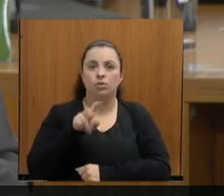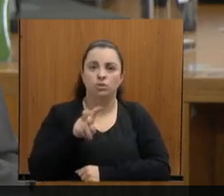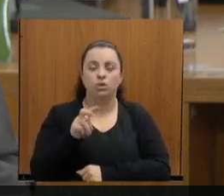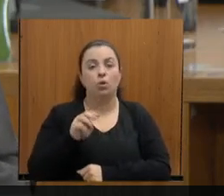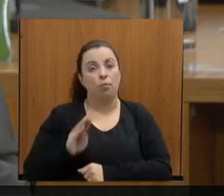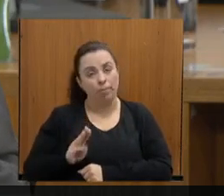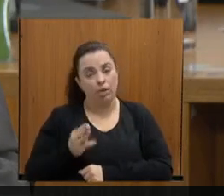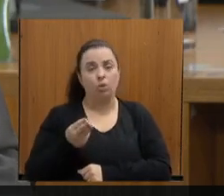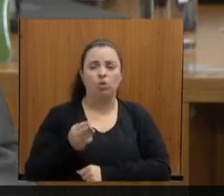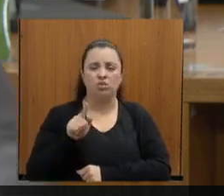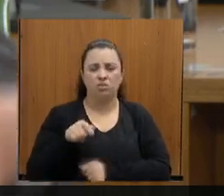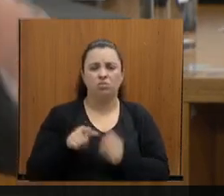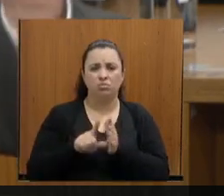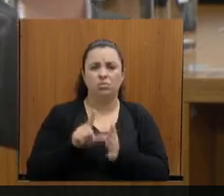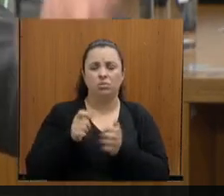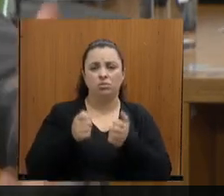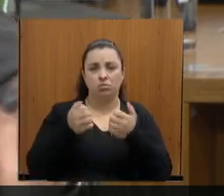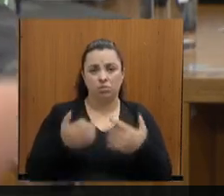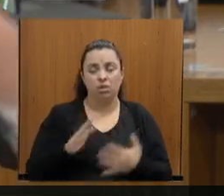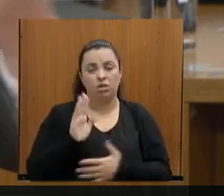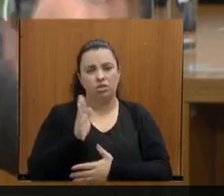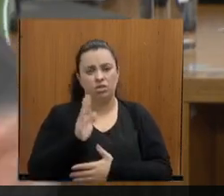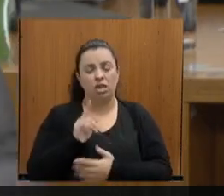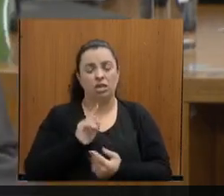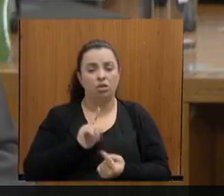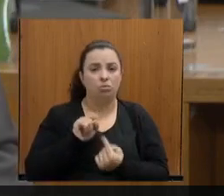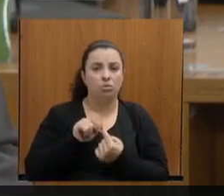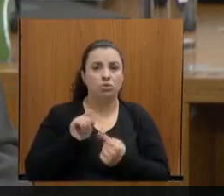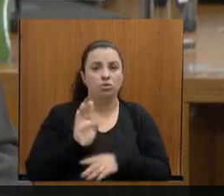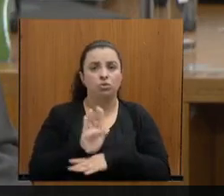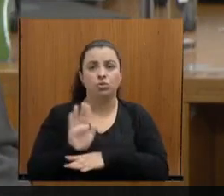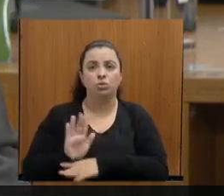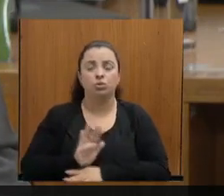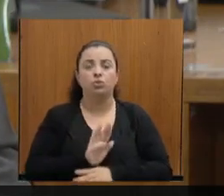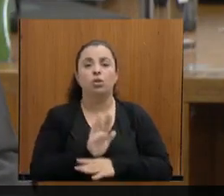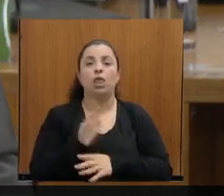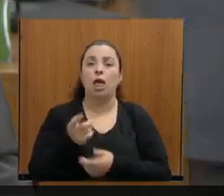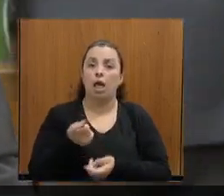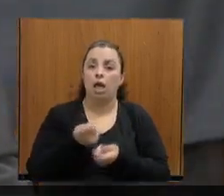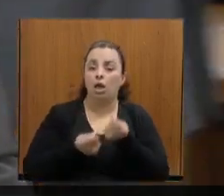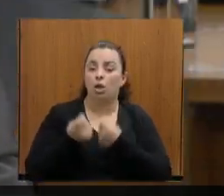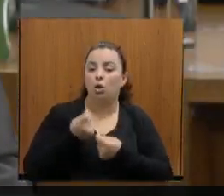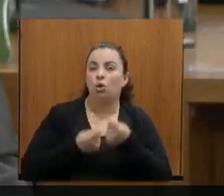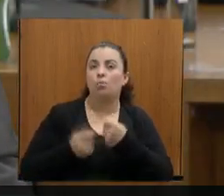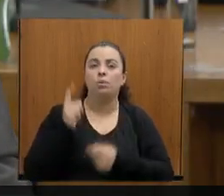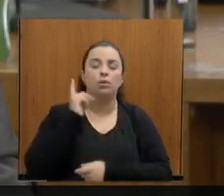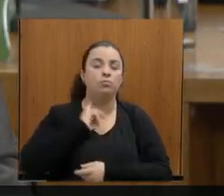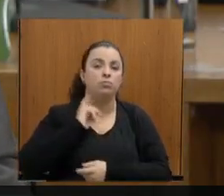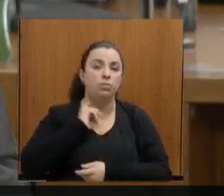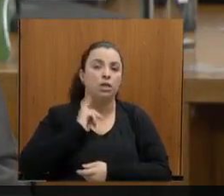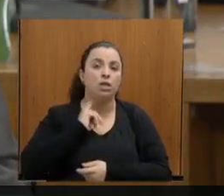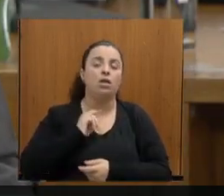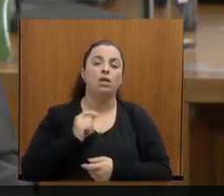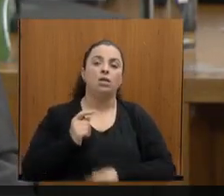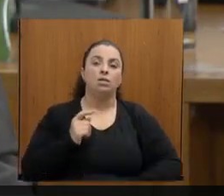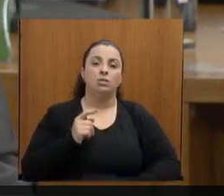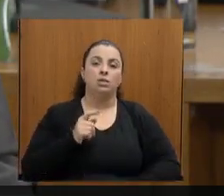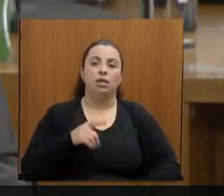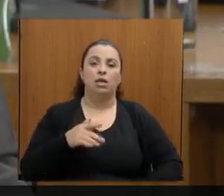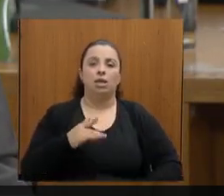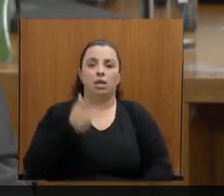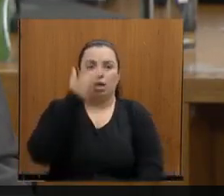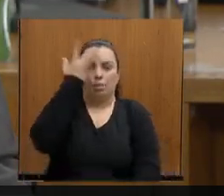comentei aqui e que Visa exatamente ajudar a economia de Minas e o consumidor